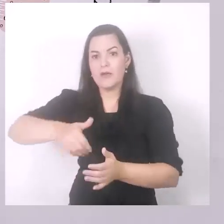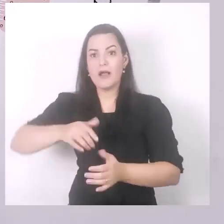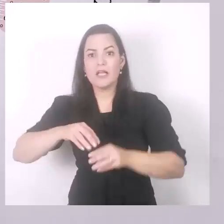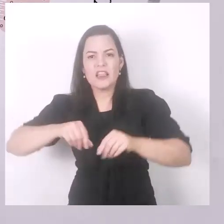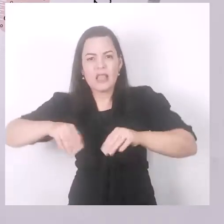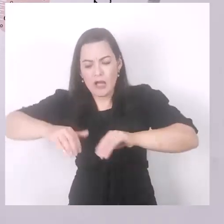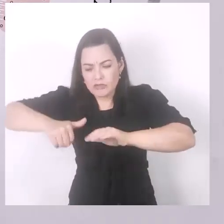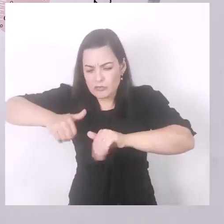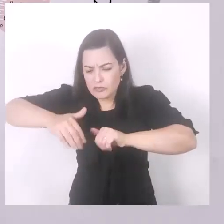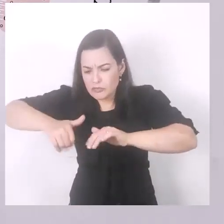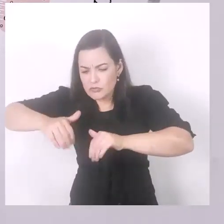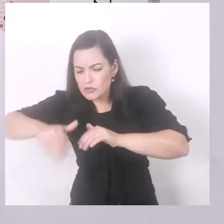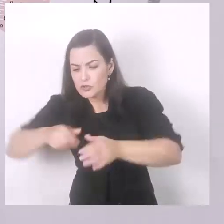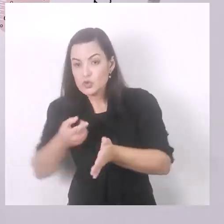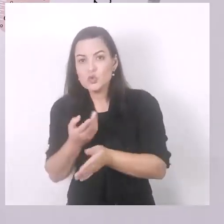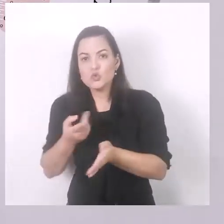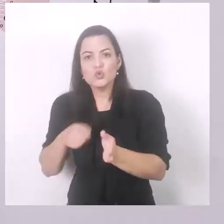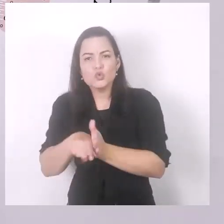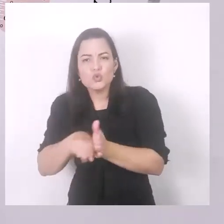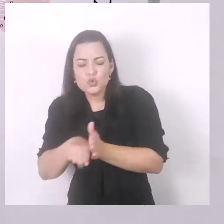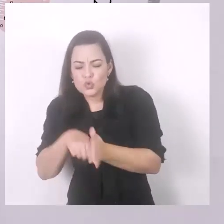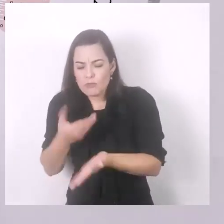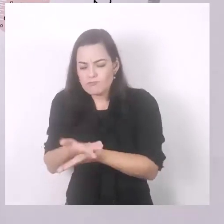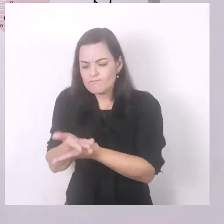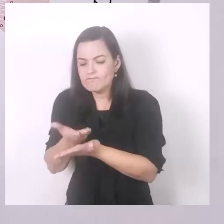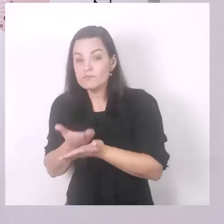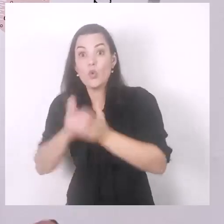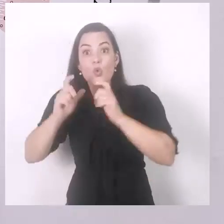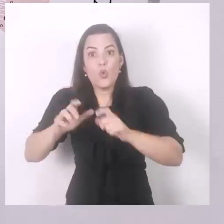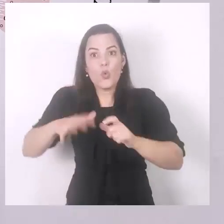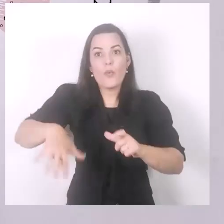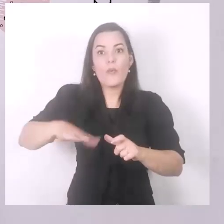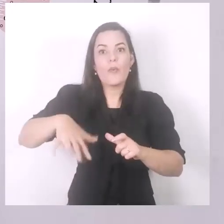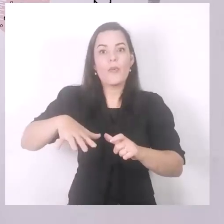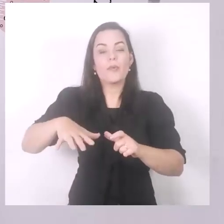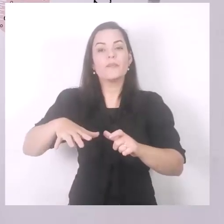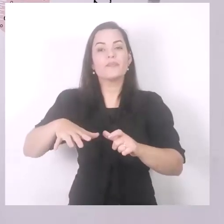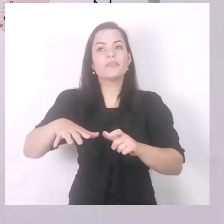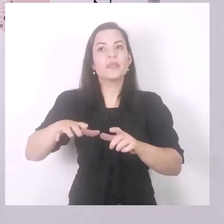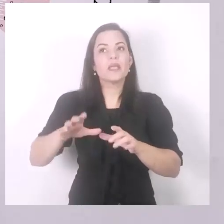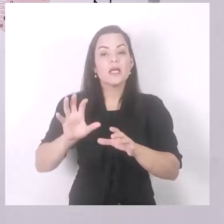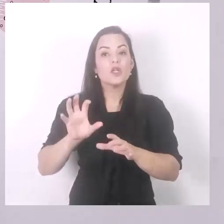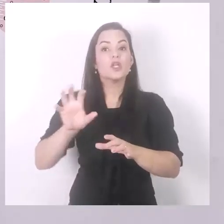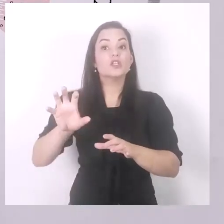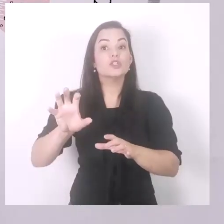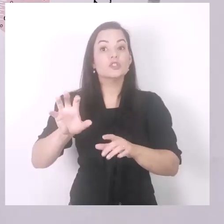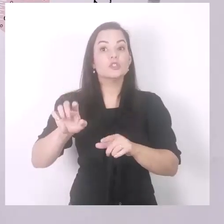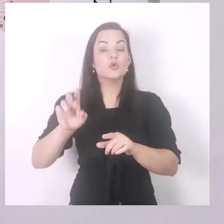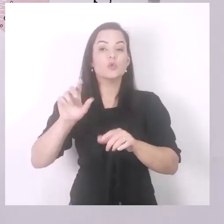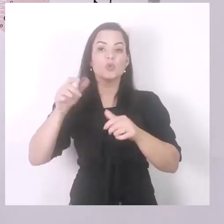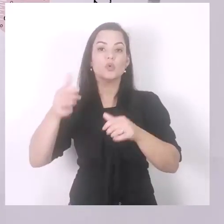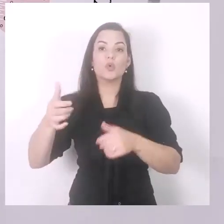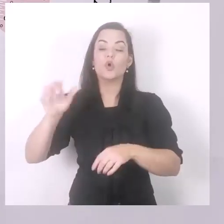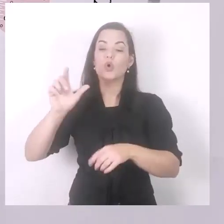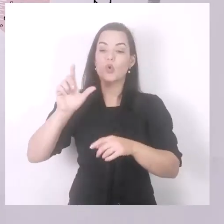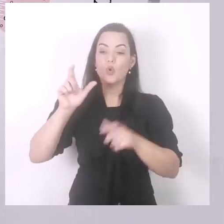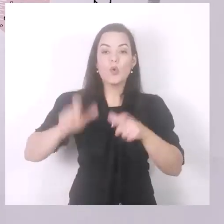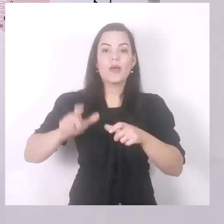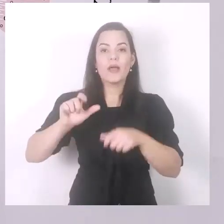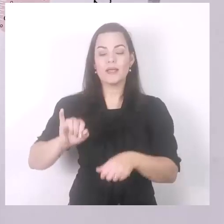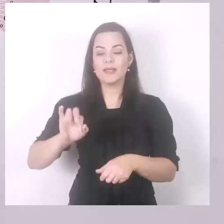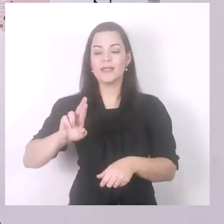e estudando uma área localizada hoje, né, na região que encontra-se o Iraque, no estado